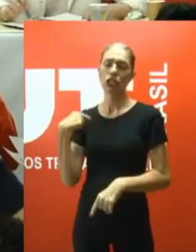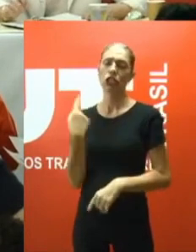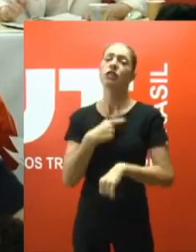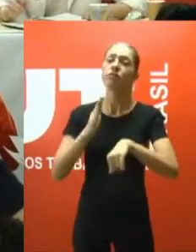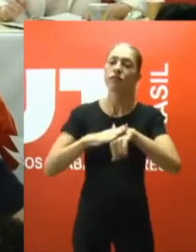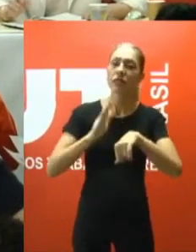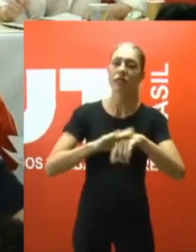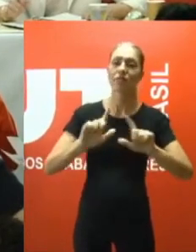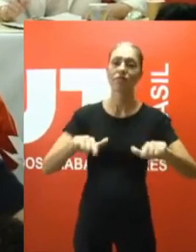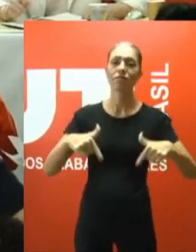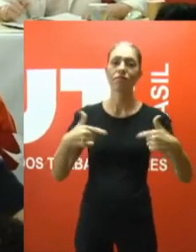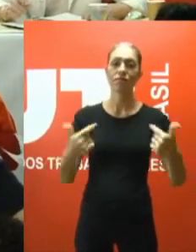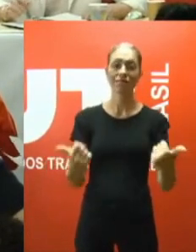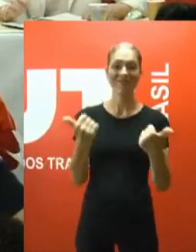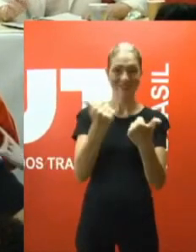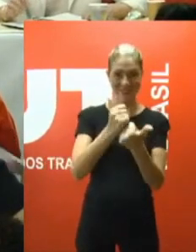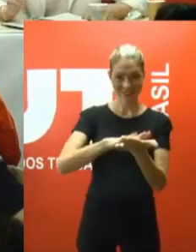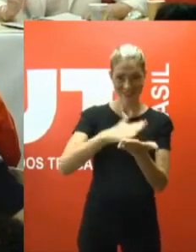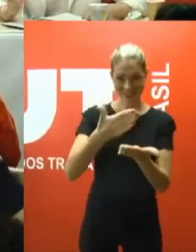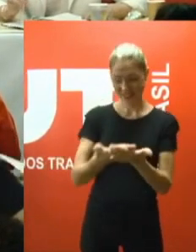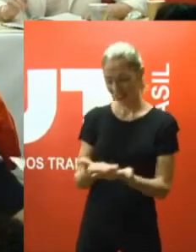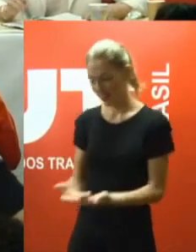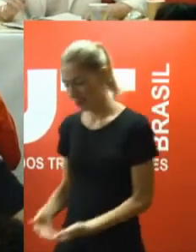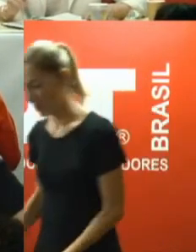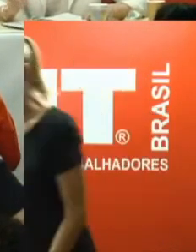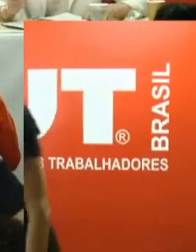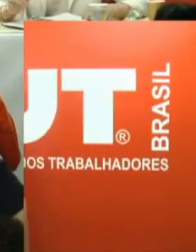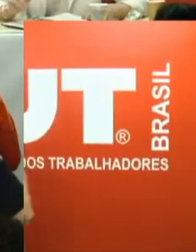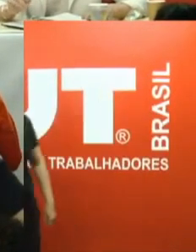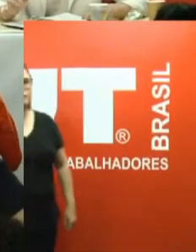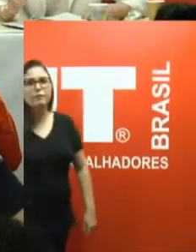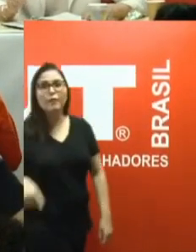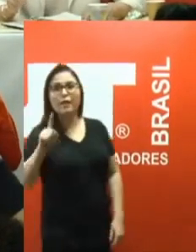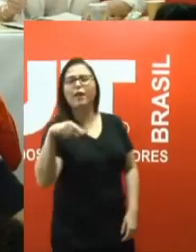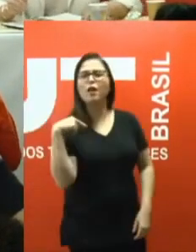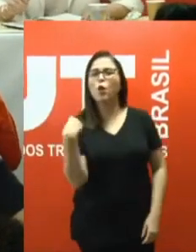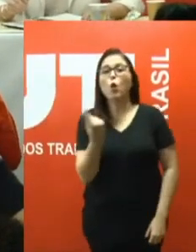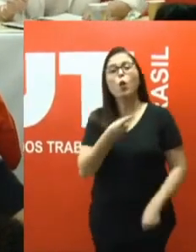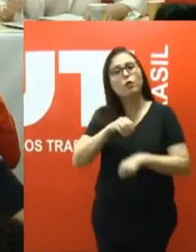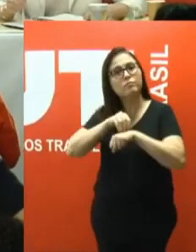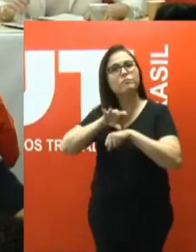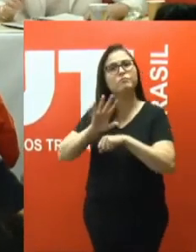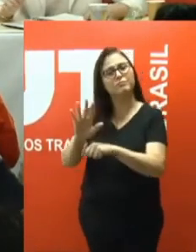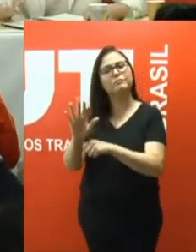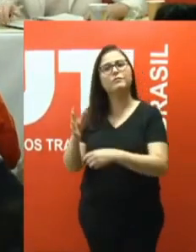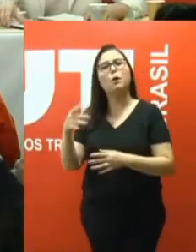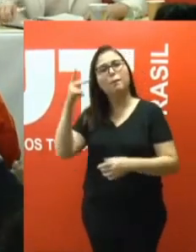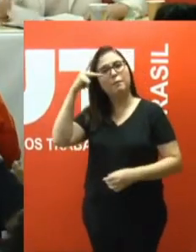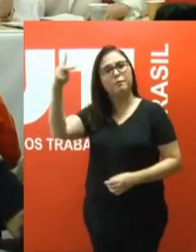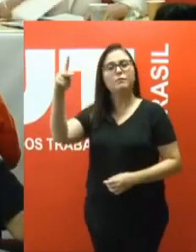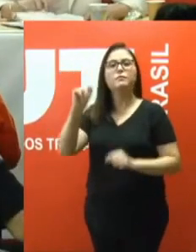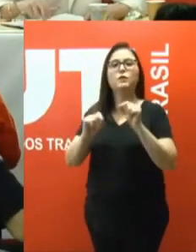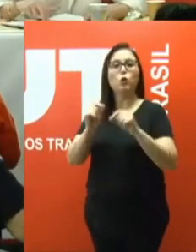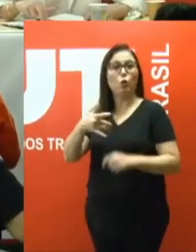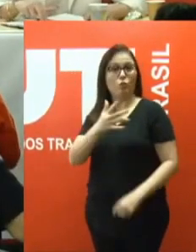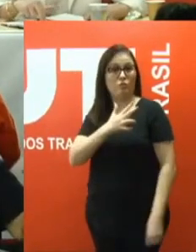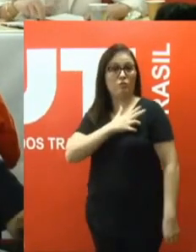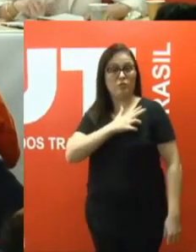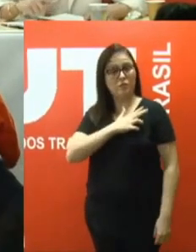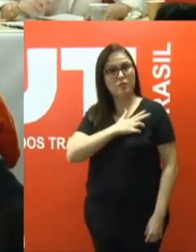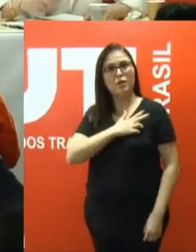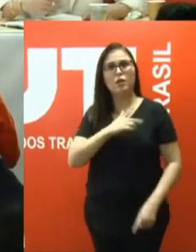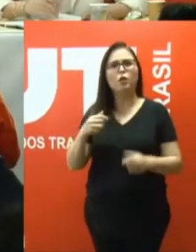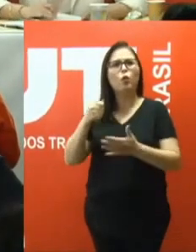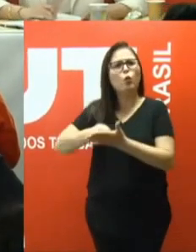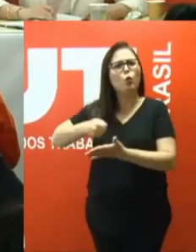fazendo há um bom tempo, e essa é a nossa singela contribuição, presidente, a esse debate do